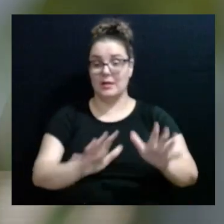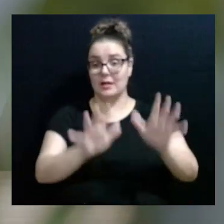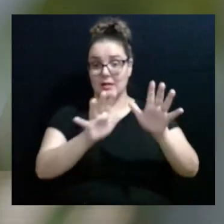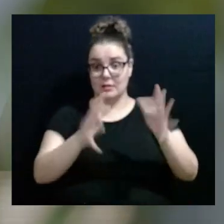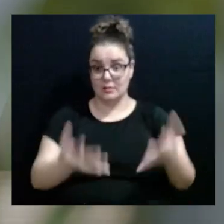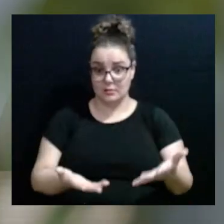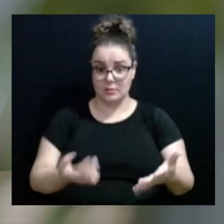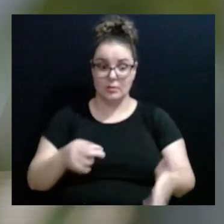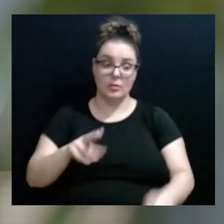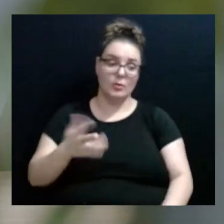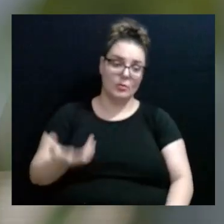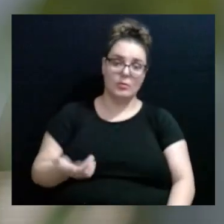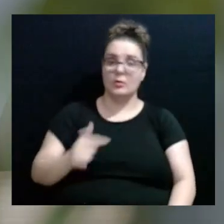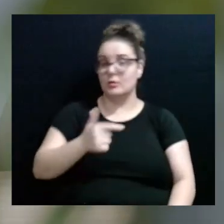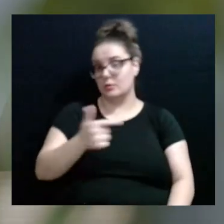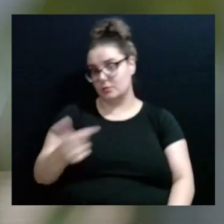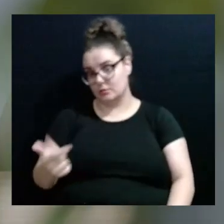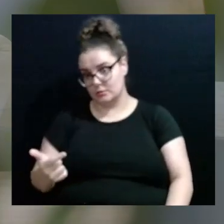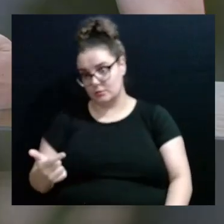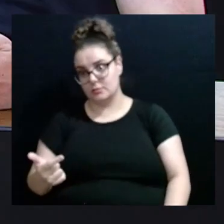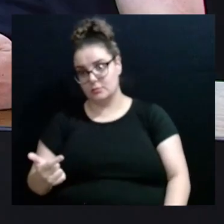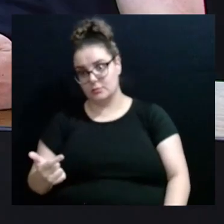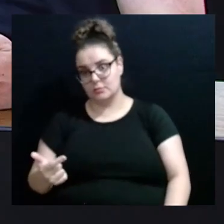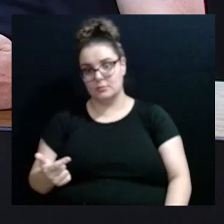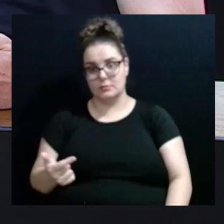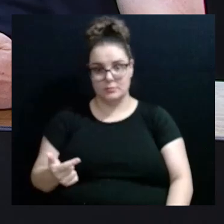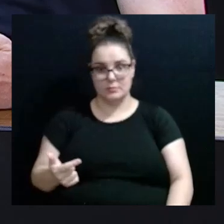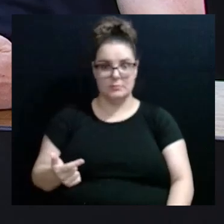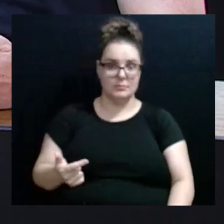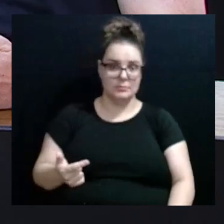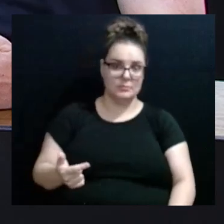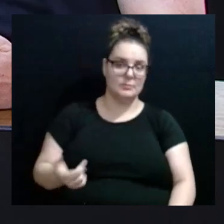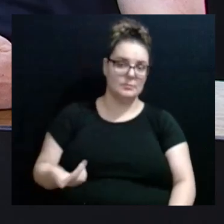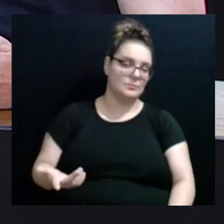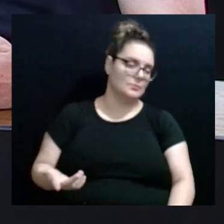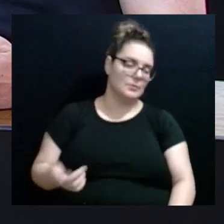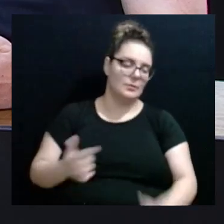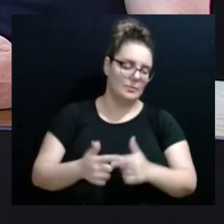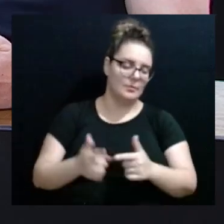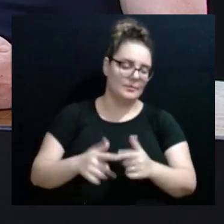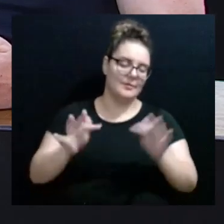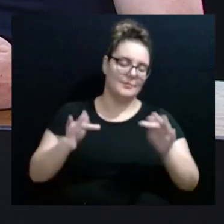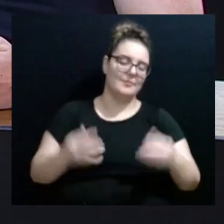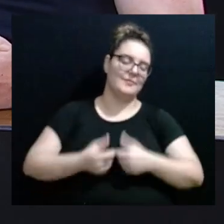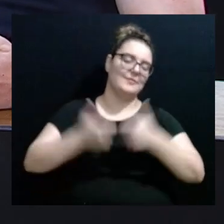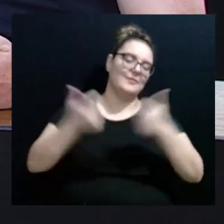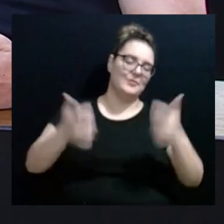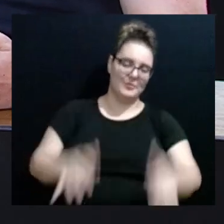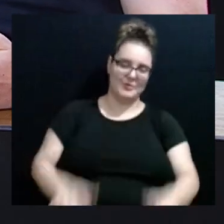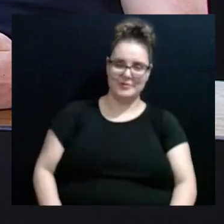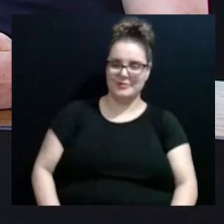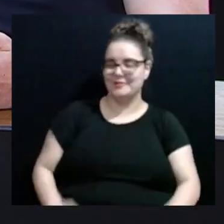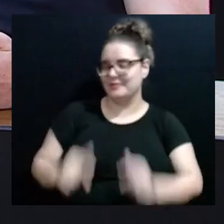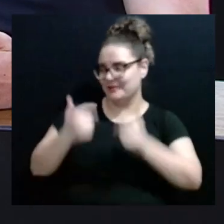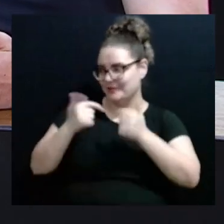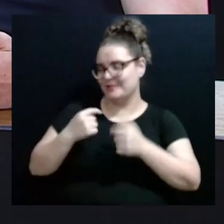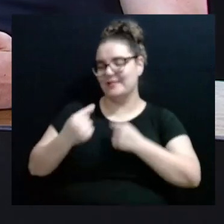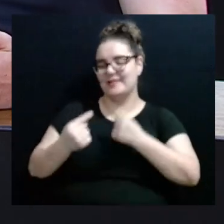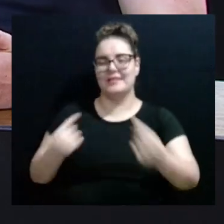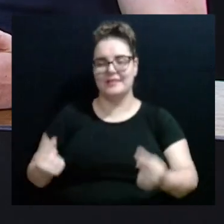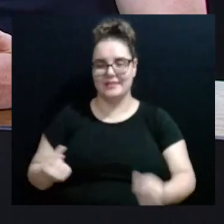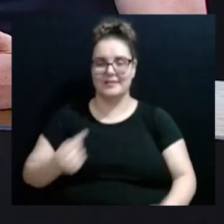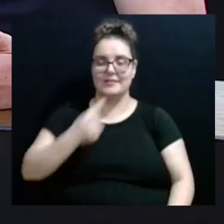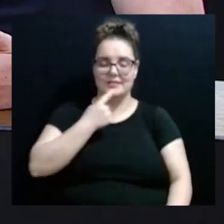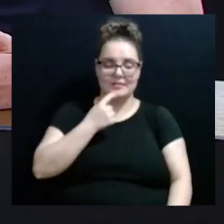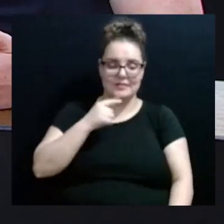aquela fatura alta, ou que você não tem fatura, vai te dar uma felicidade tão grande. E professor, depois, né,